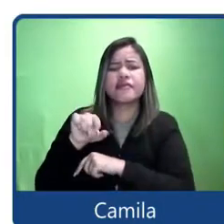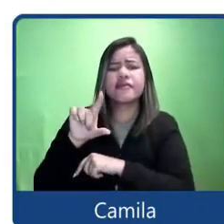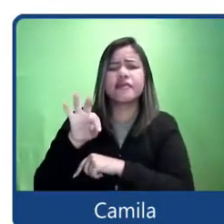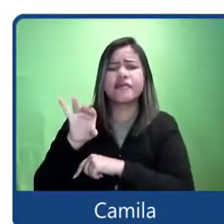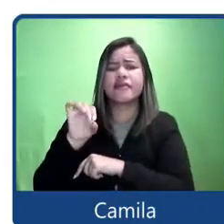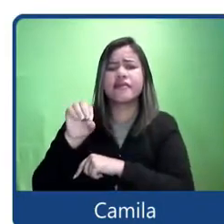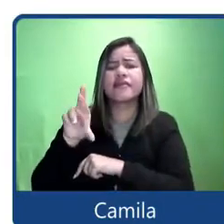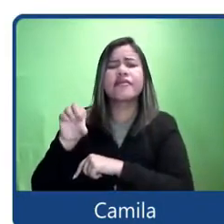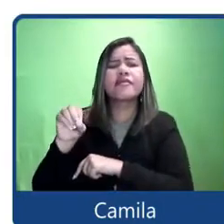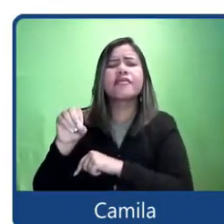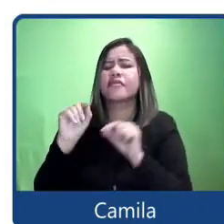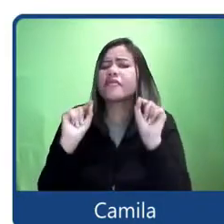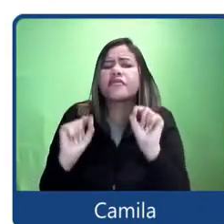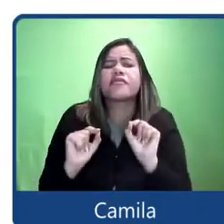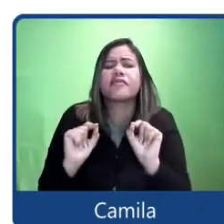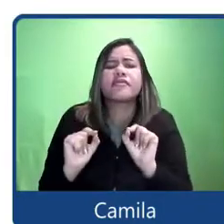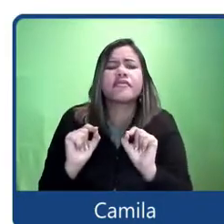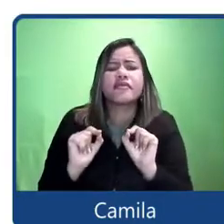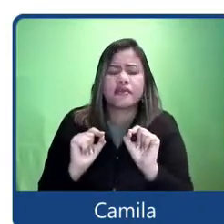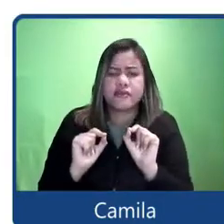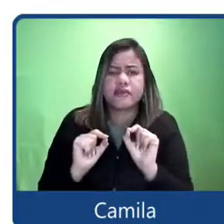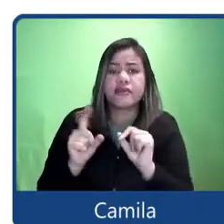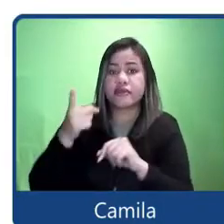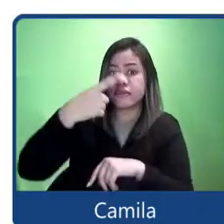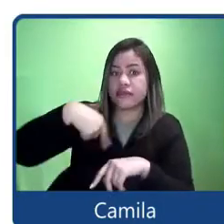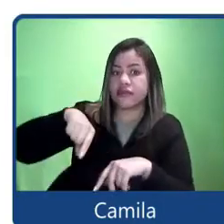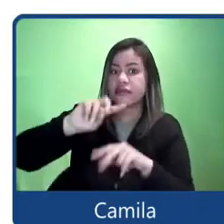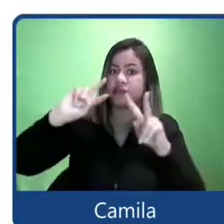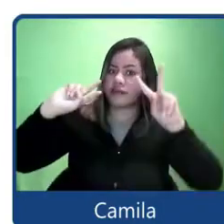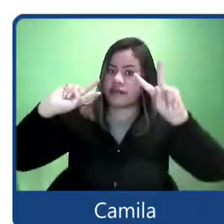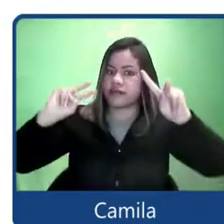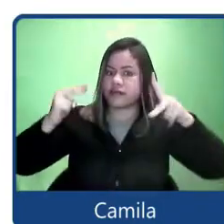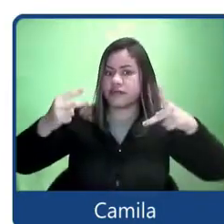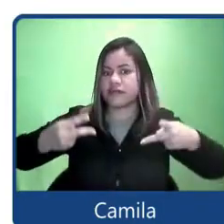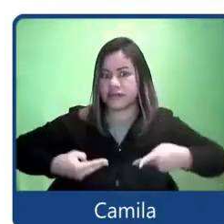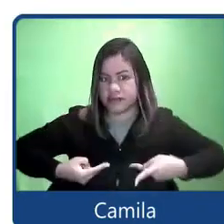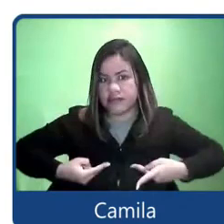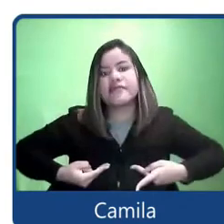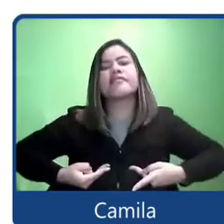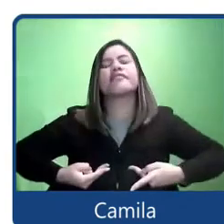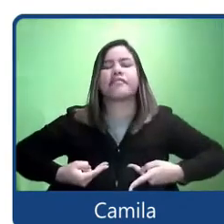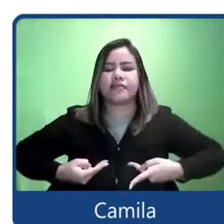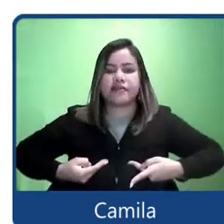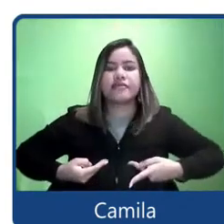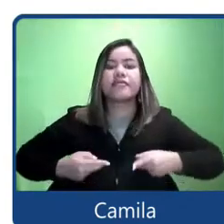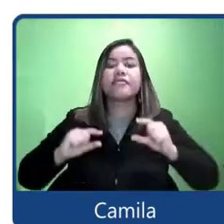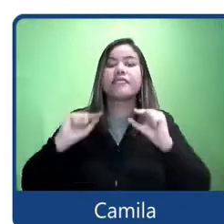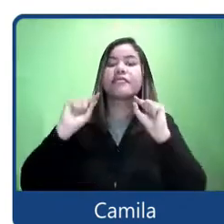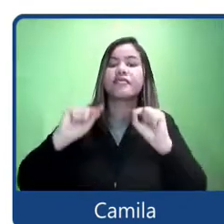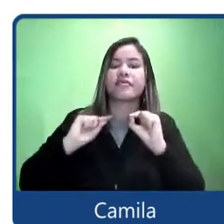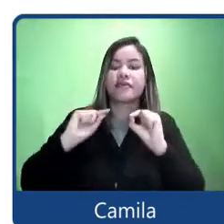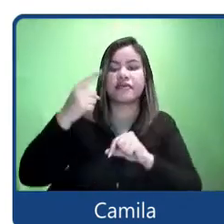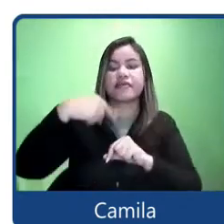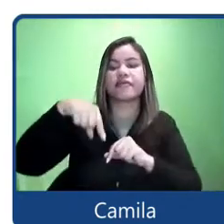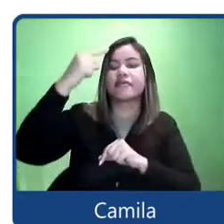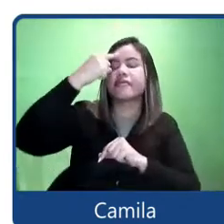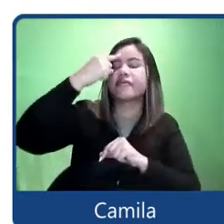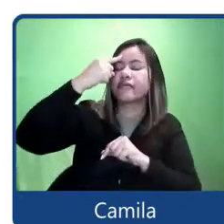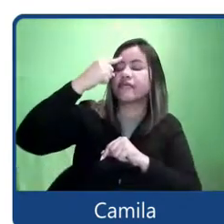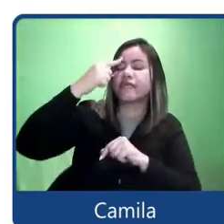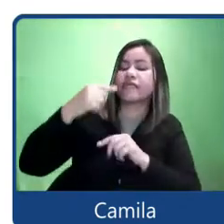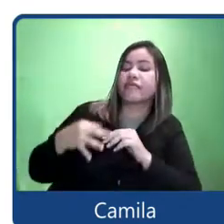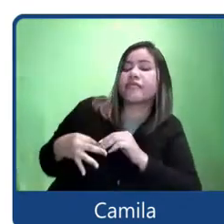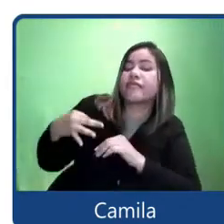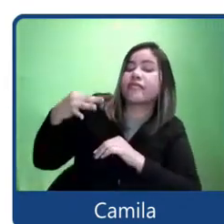como seres humanos, né, como humanidade, a gente precisa pensar para onde a gente quer ir, né? Como que vai ser nosso